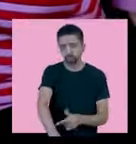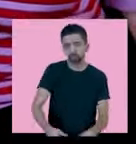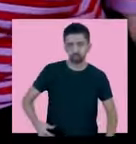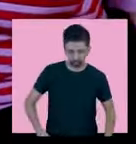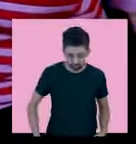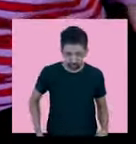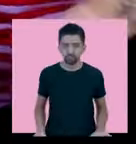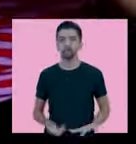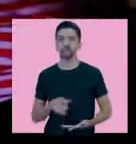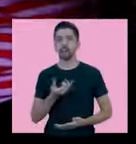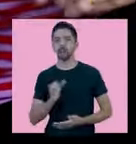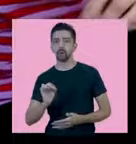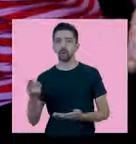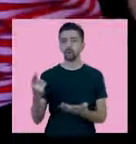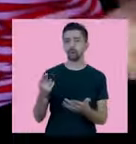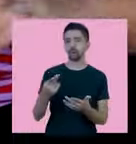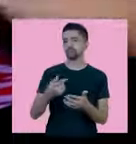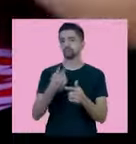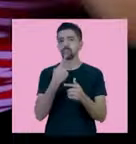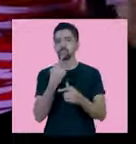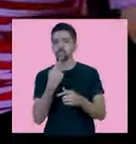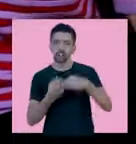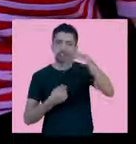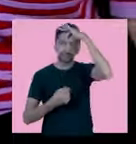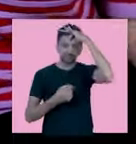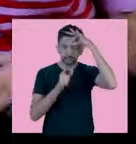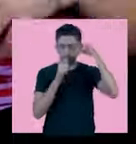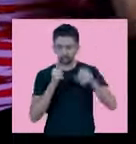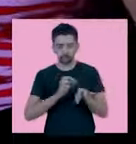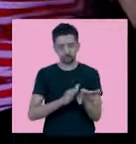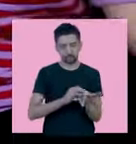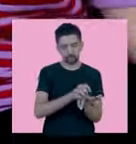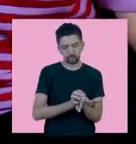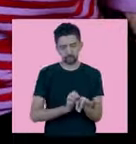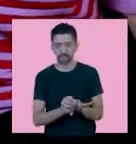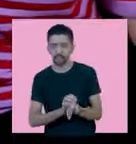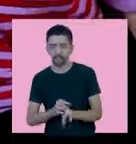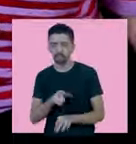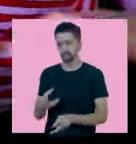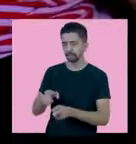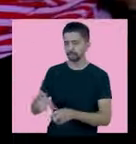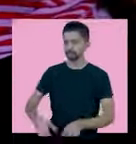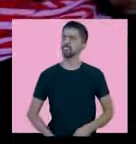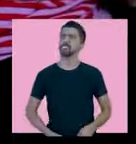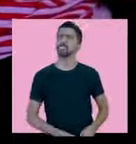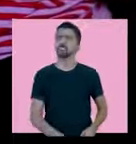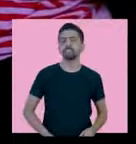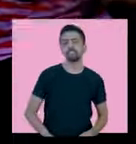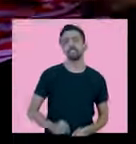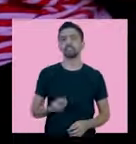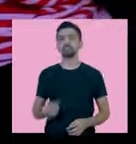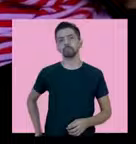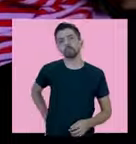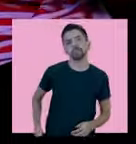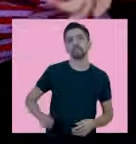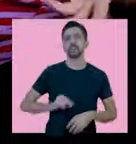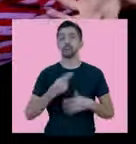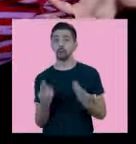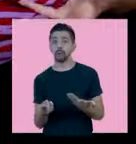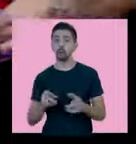corpo inexplicáveis, escoriações, sangramentos genitais, coceiras genitais, ou ainda